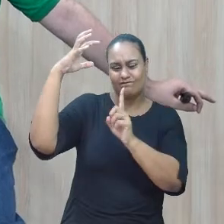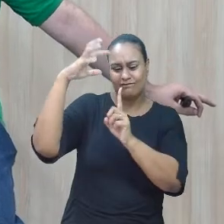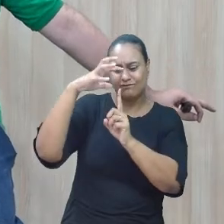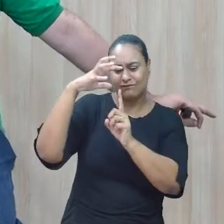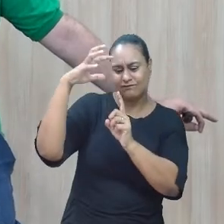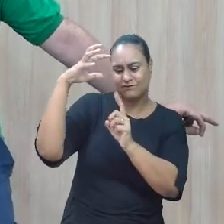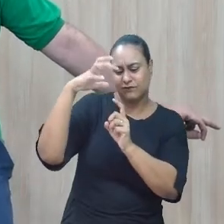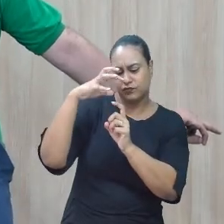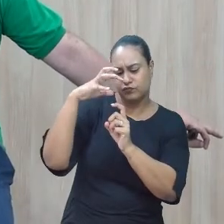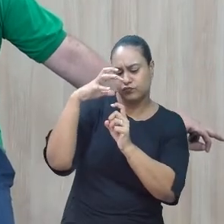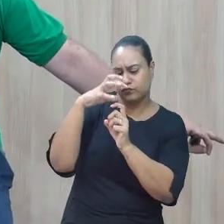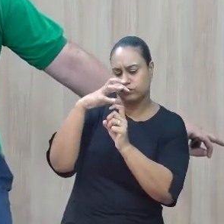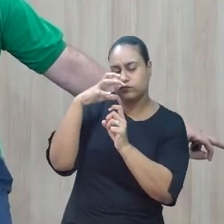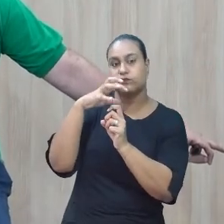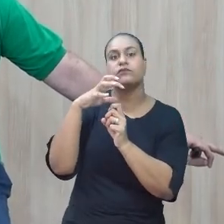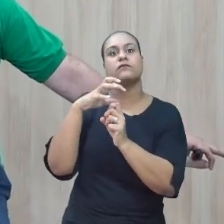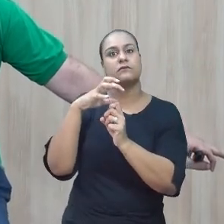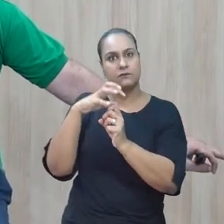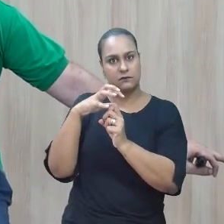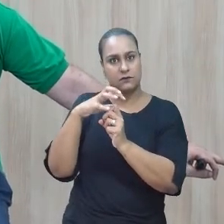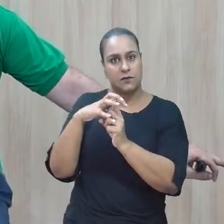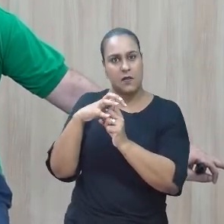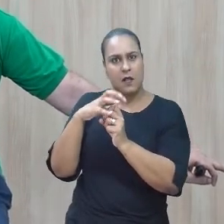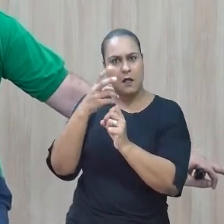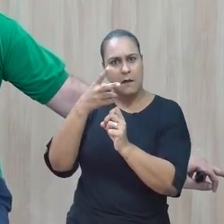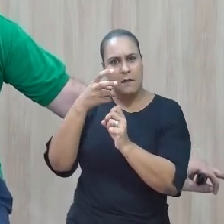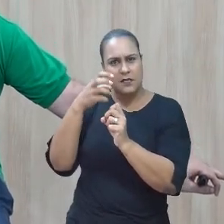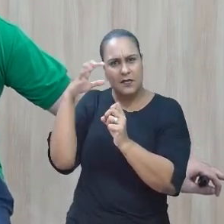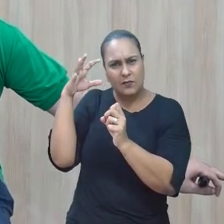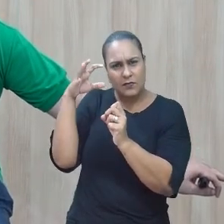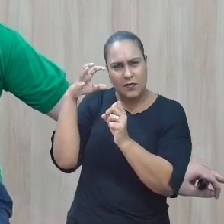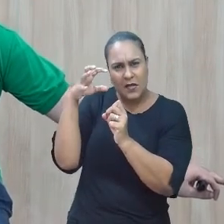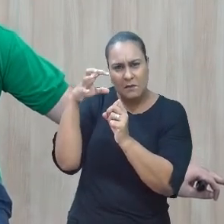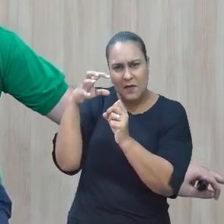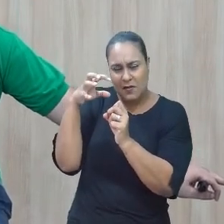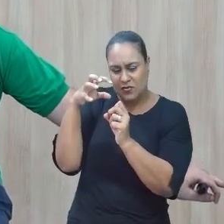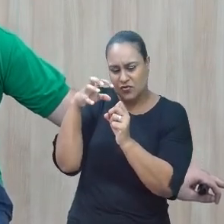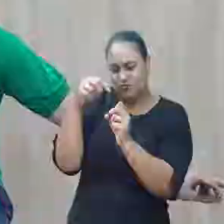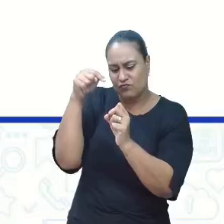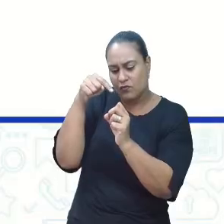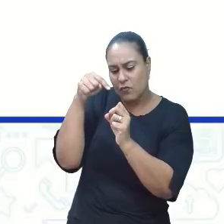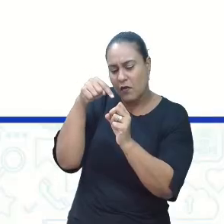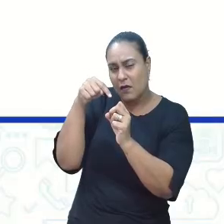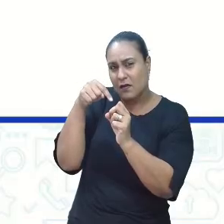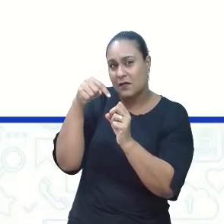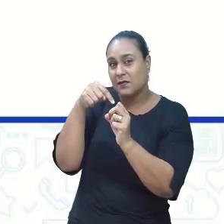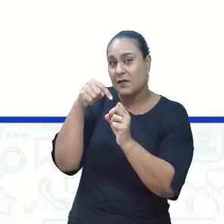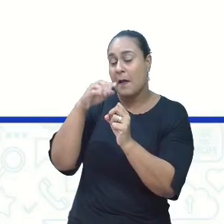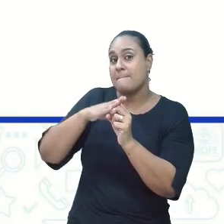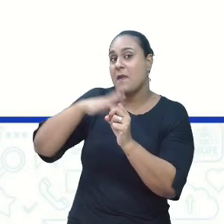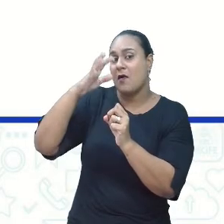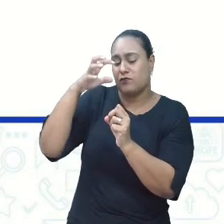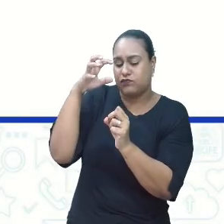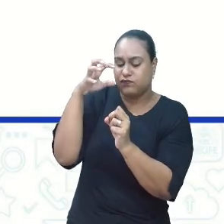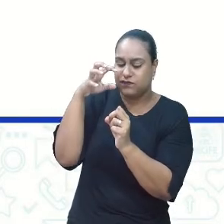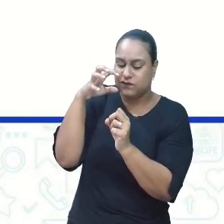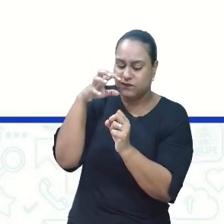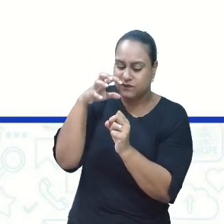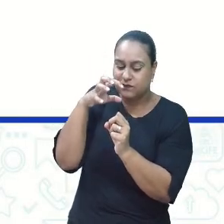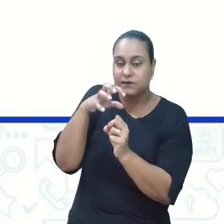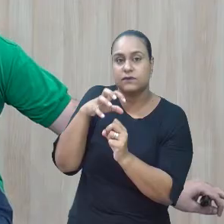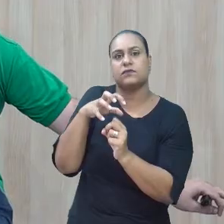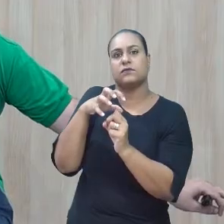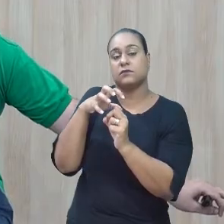pressão atmosférica. Repara lá que ele diz, ó, quanto mais baixo, maior a pressão